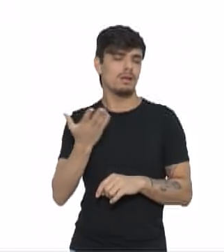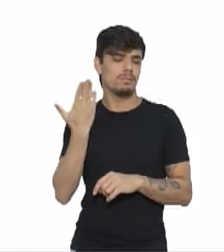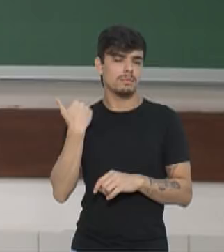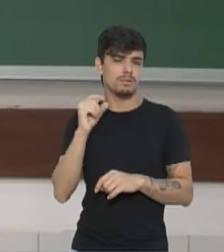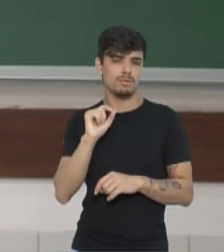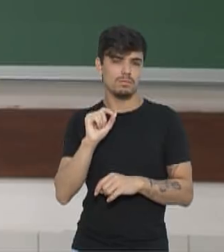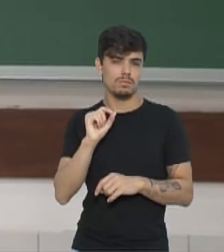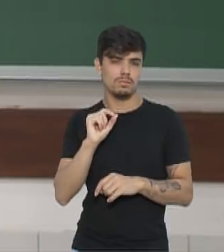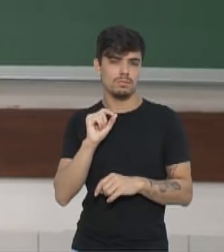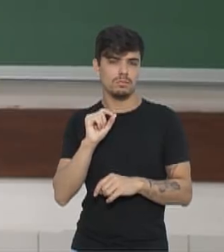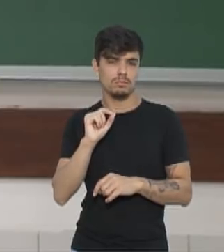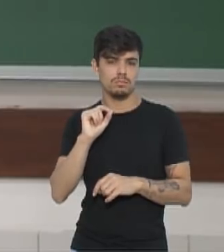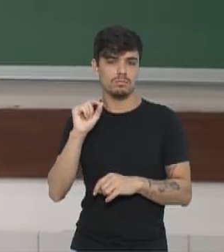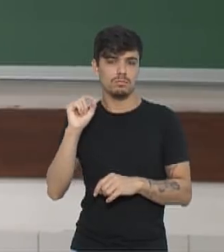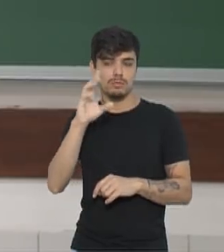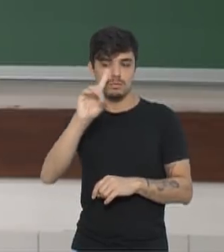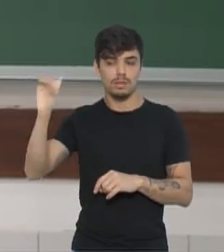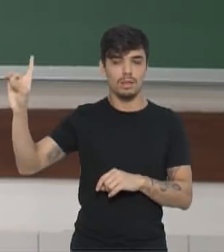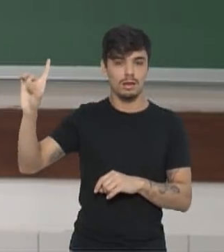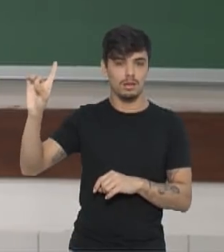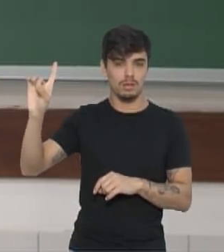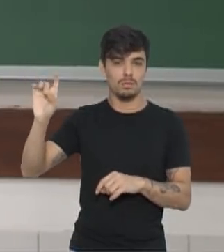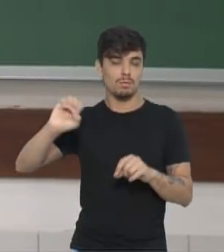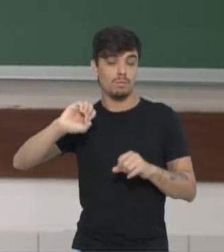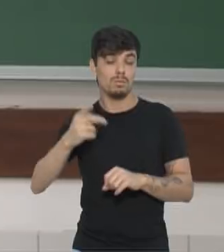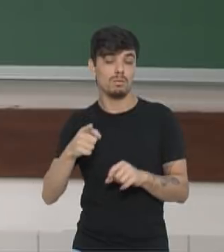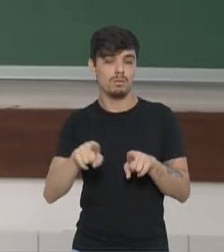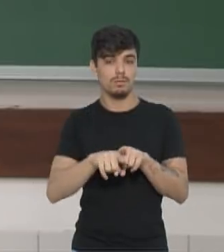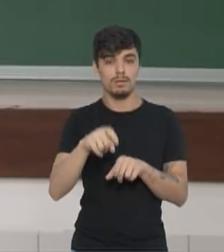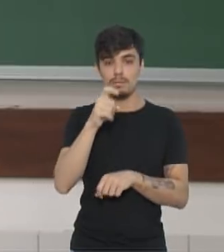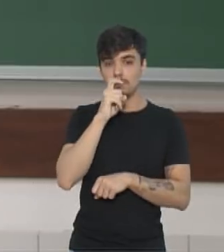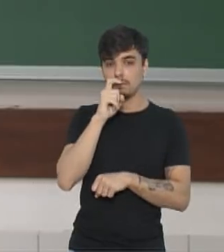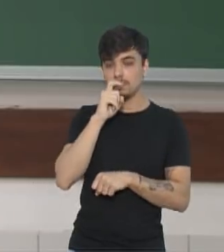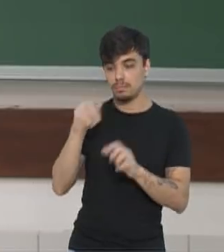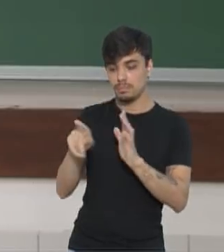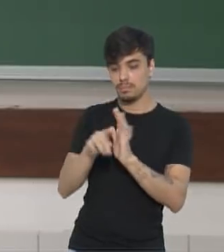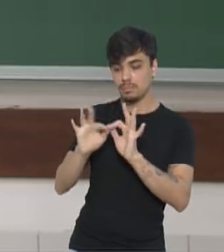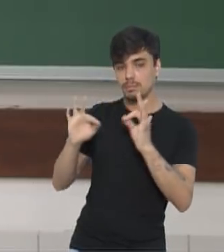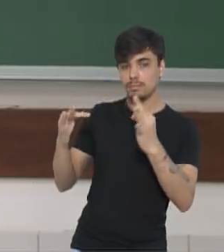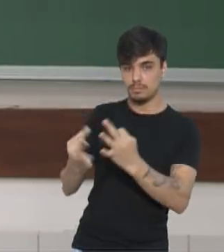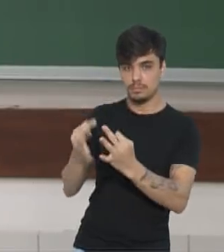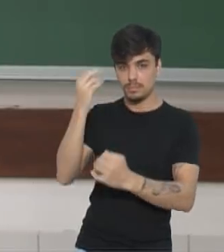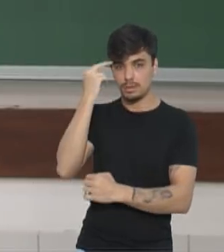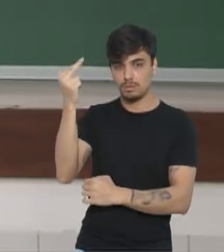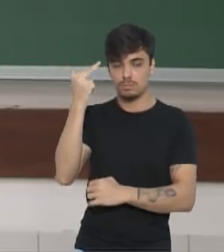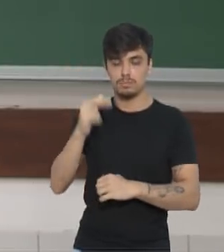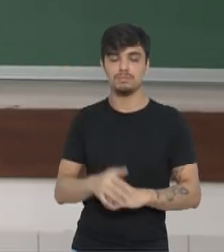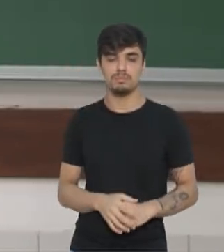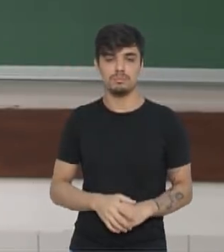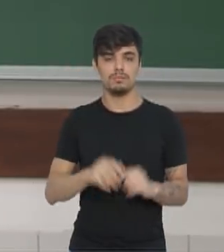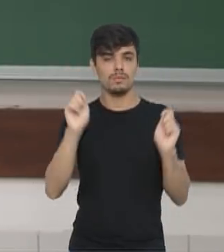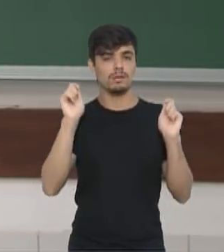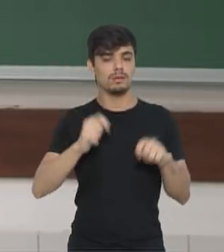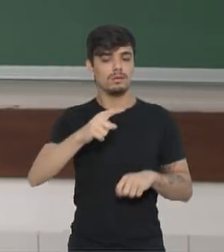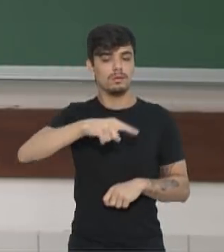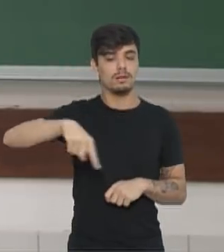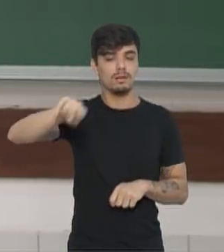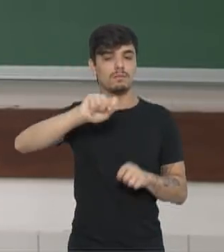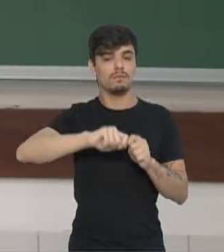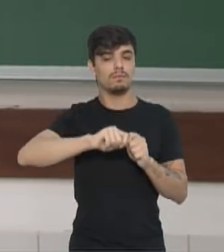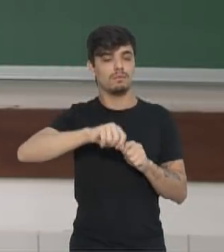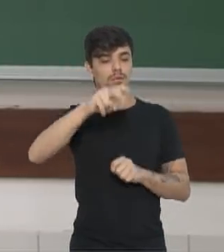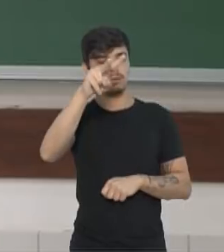uma divindade comum ou um pai de família comum. Tá? O que permitia a eles, então, fazer uma